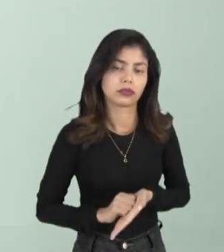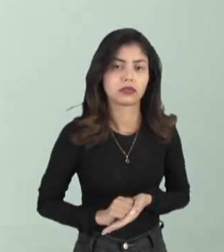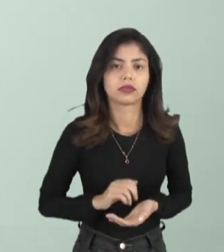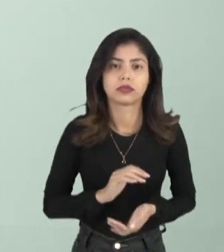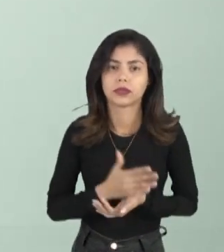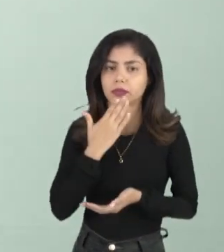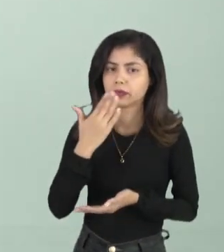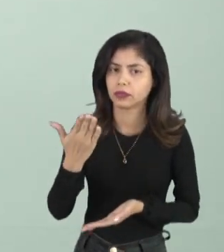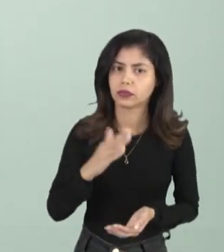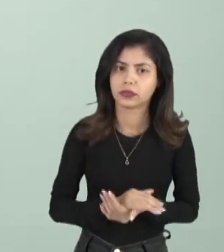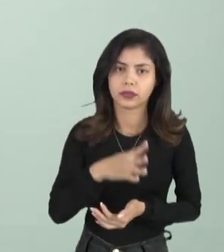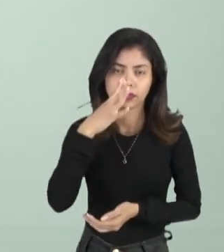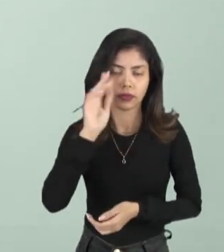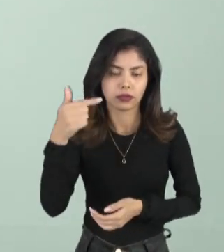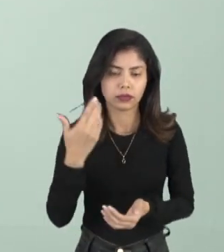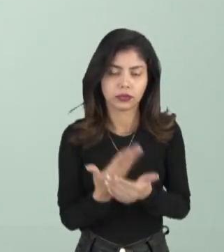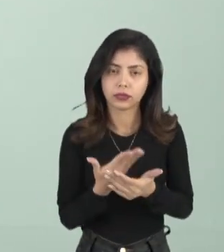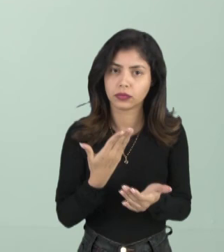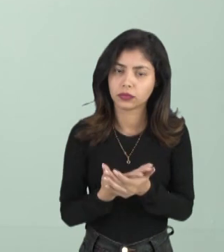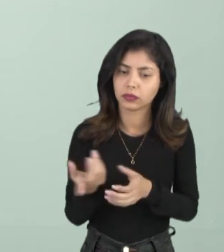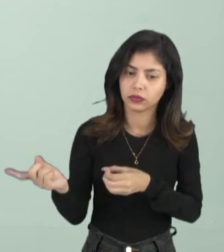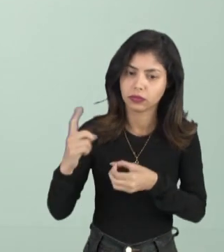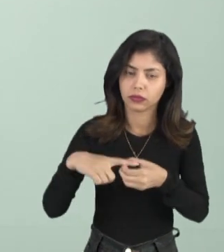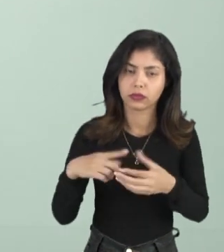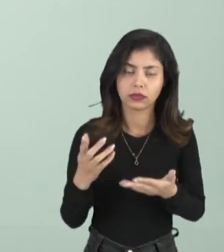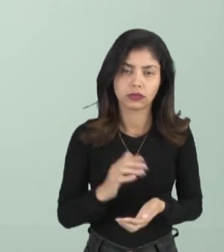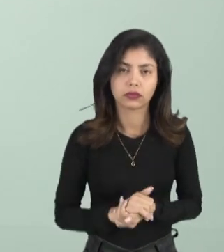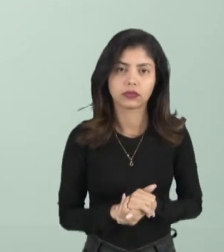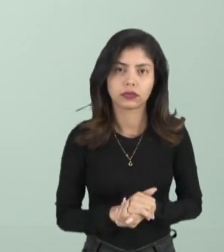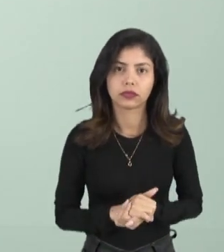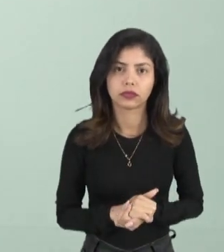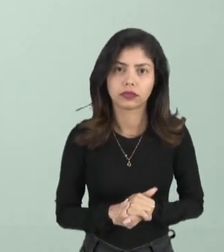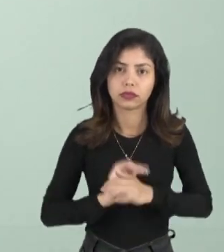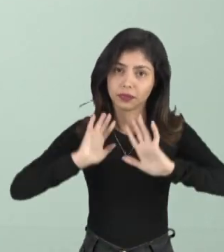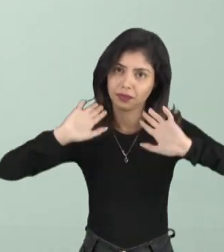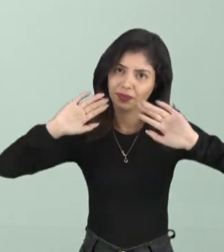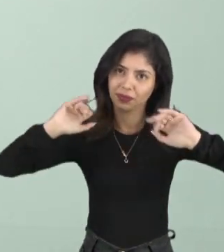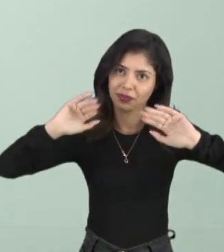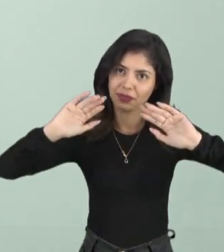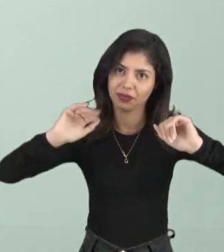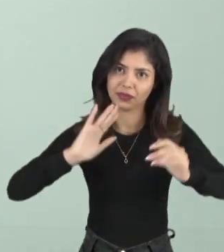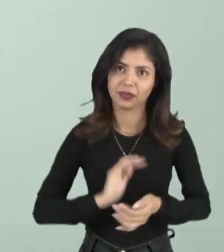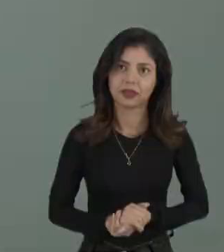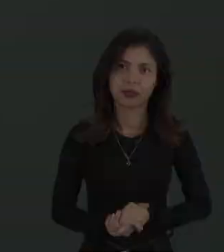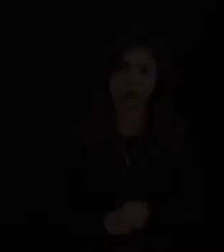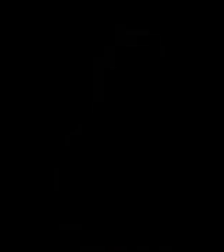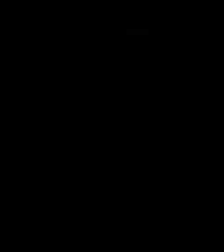anotações. Peço que vocês assistam as demais aulas que vão vir e até mais!